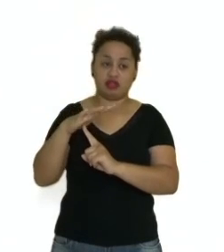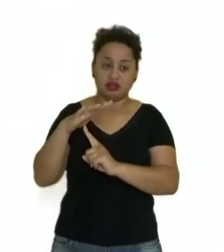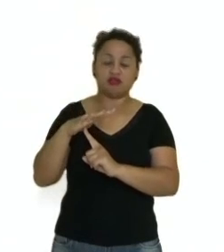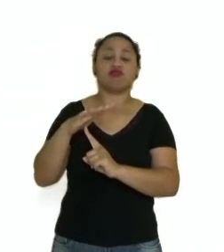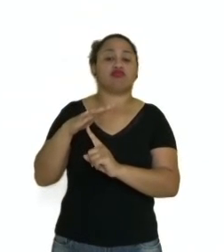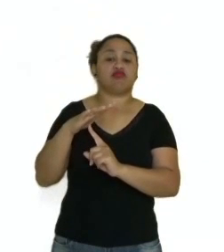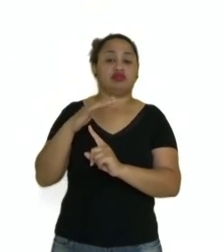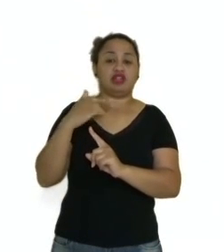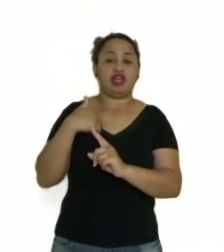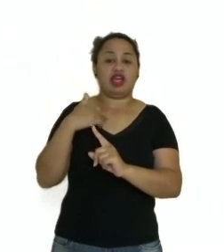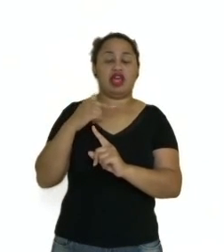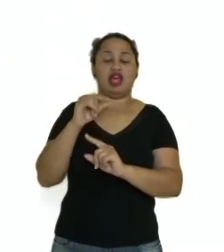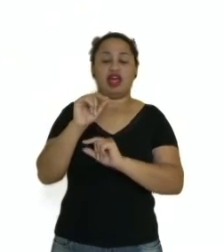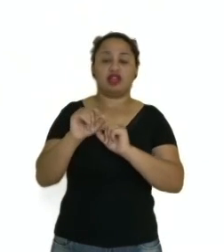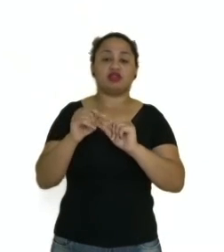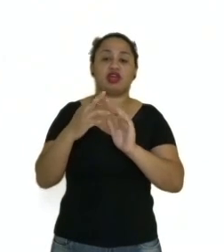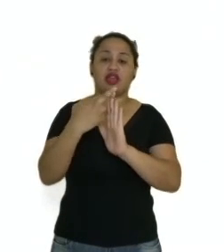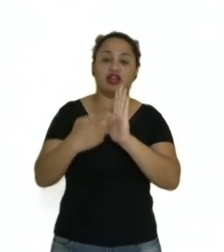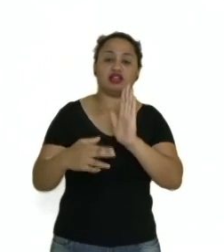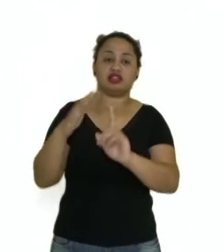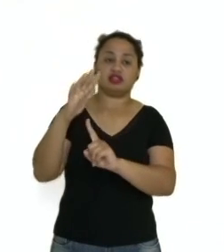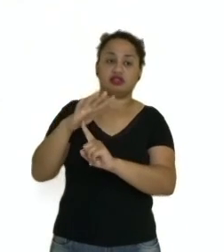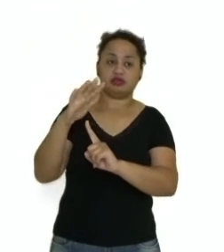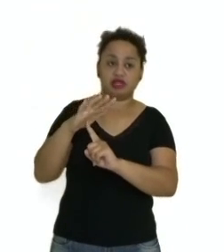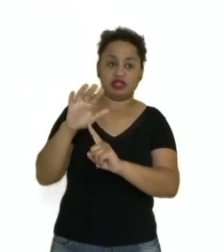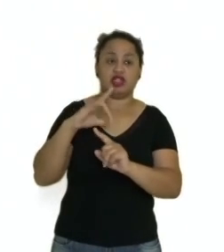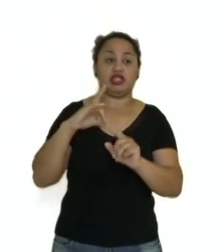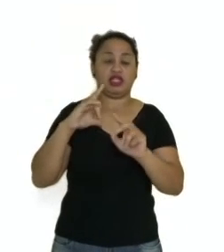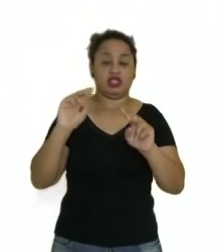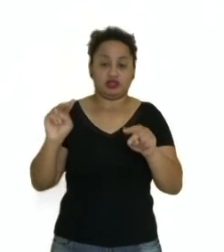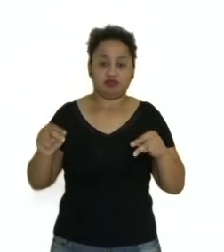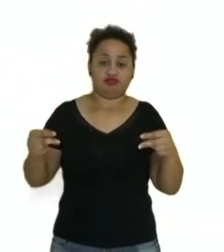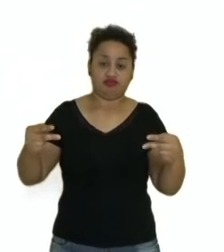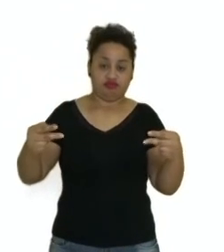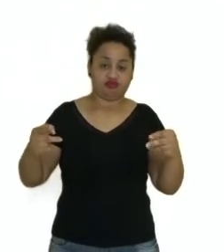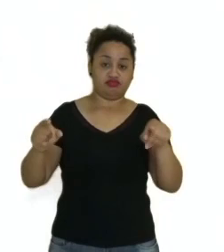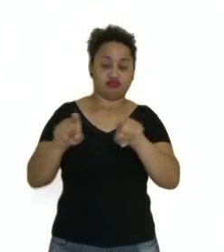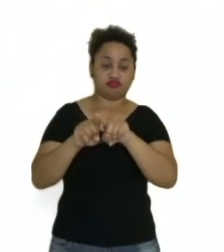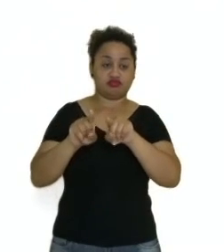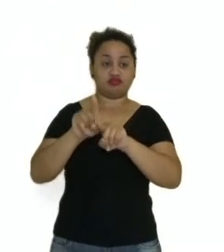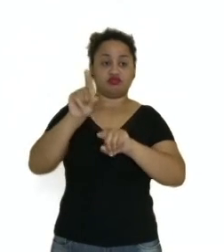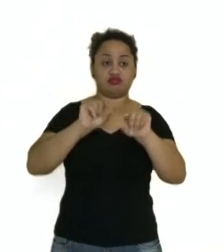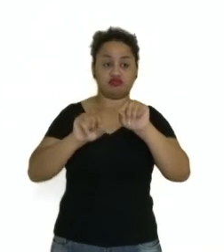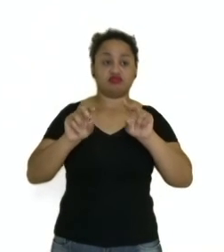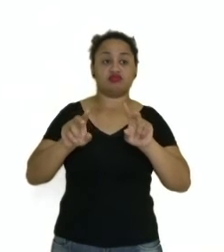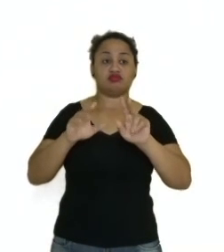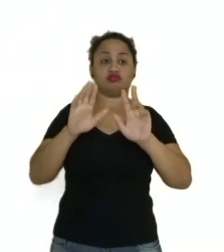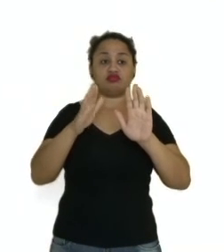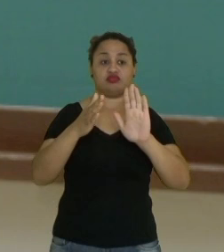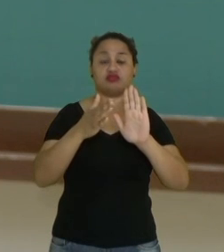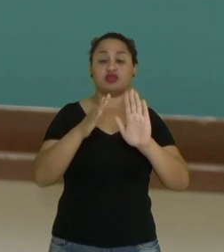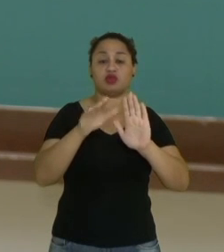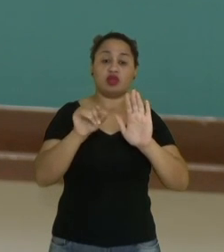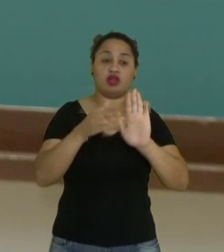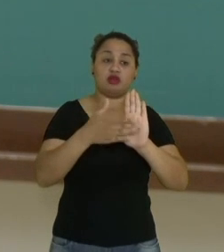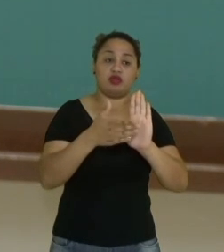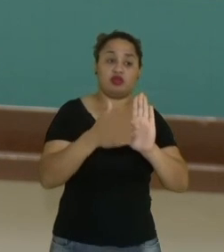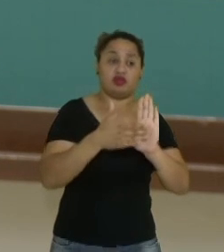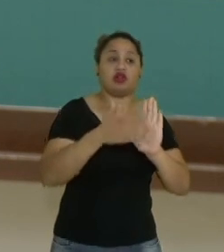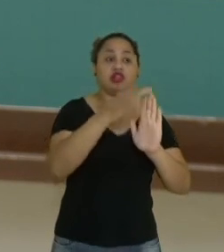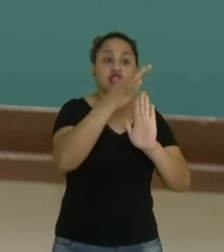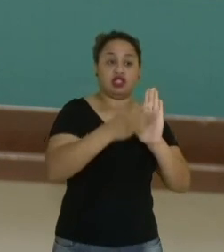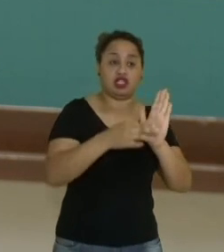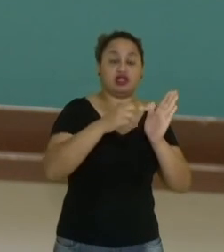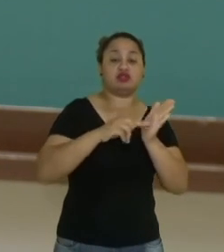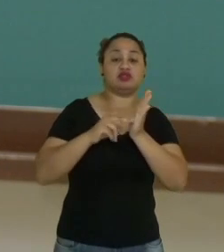redaçãopr.gov. Então, ao acessar o Redação Paraná, você vai escolher a proposta texto, carta